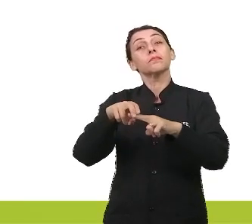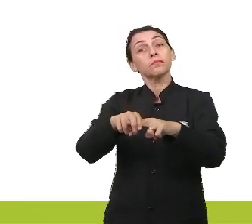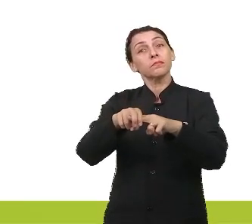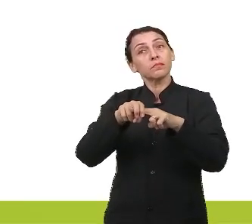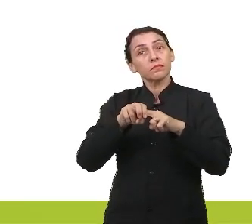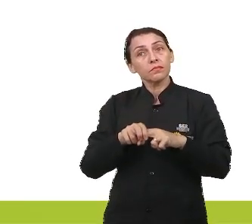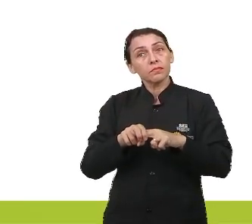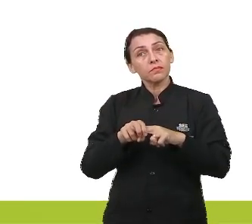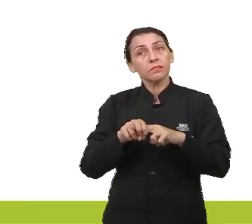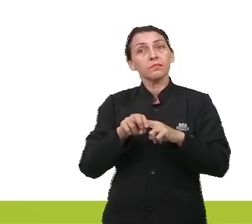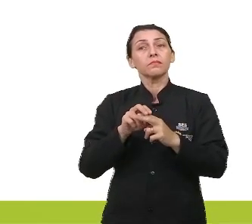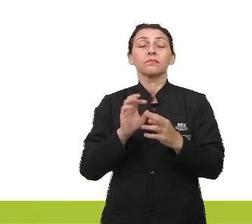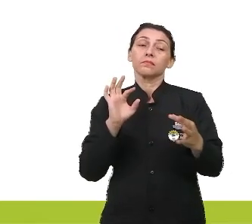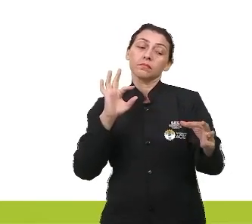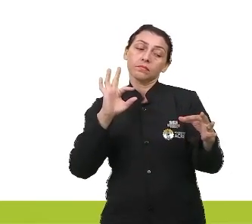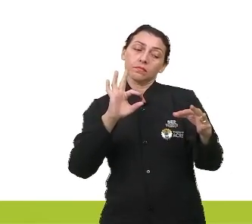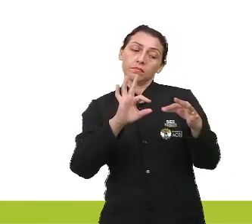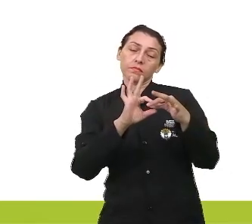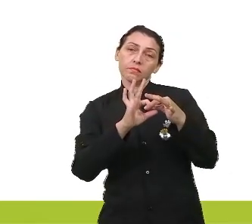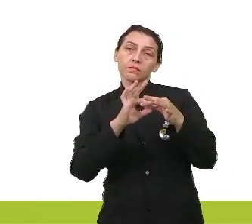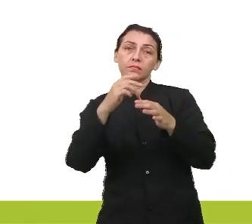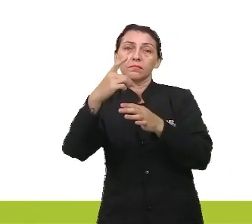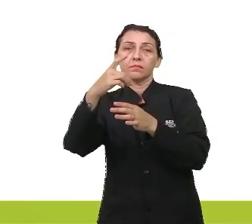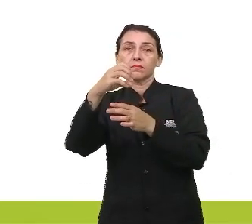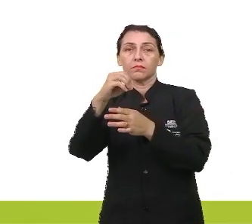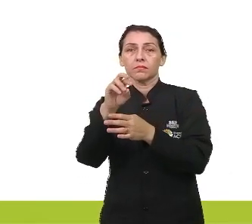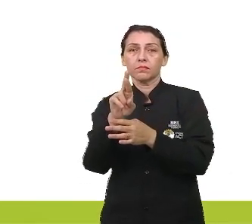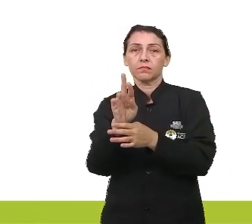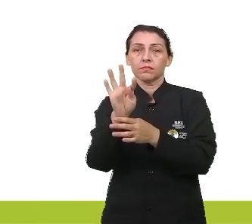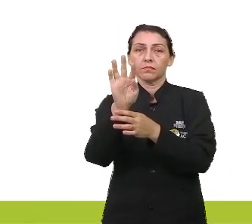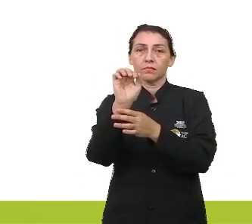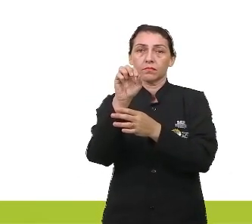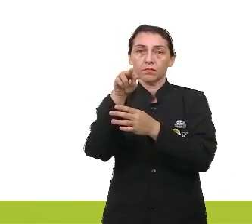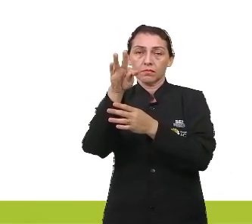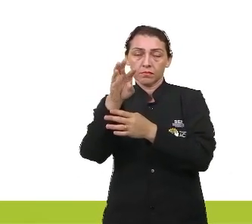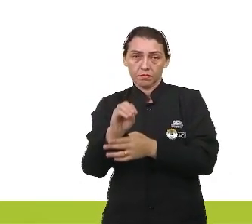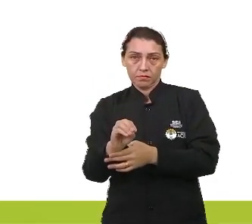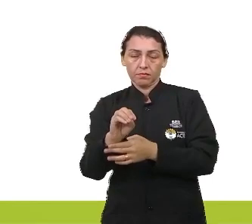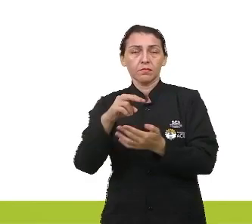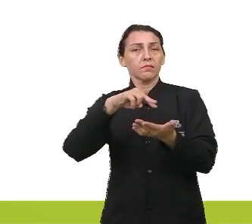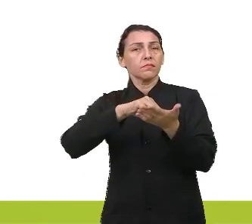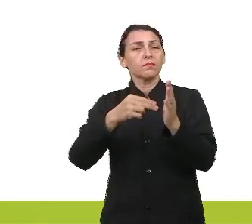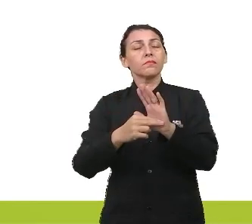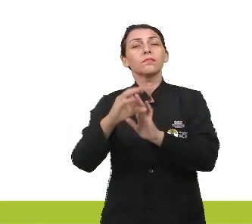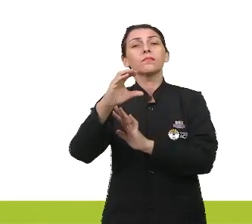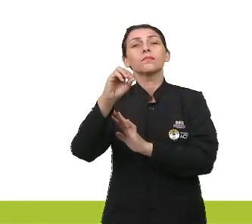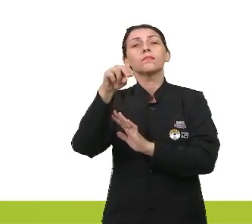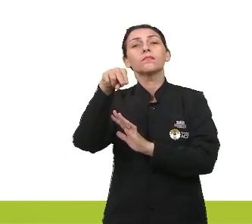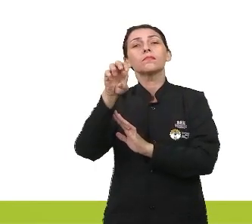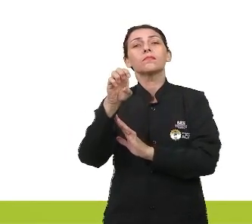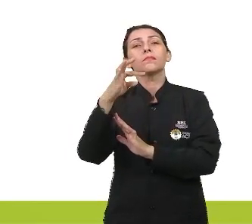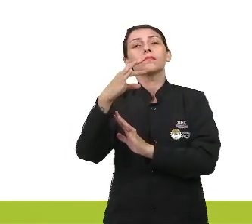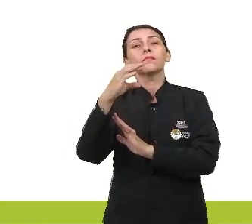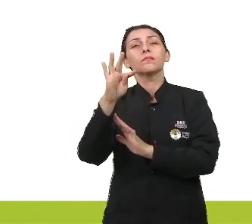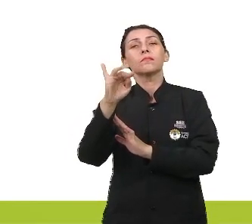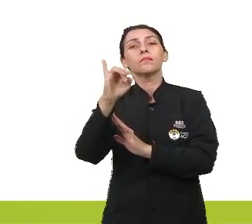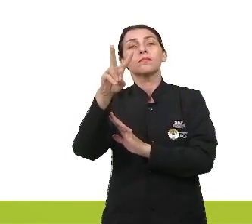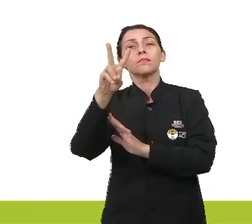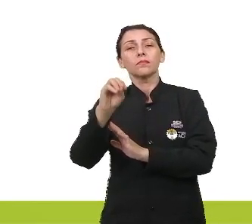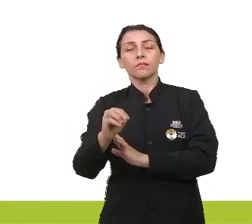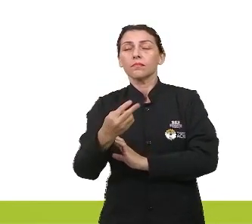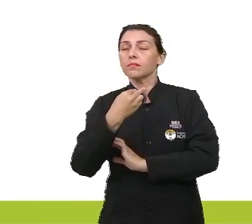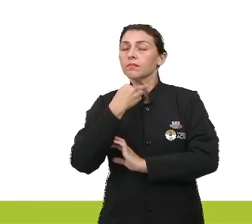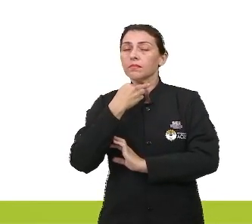pessoal? Conectivo, né? O conectivo, ele não pode, né, sair de jeito nenhum da mente de